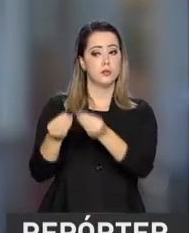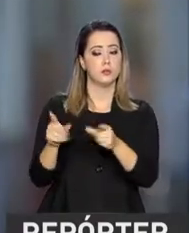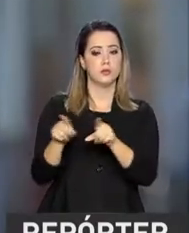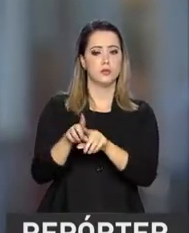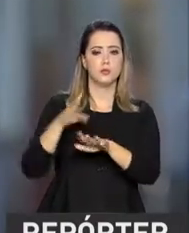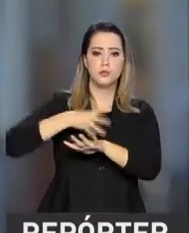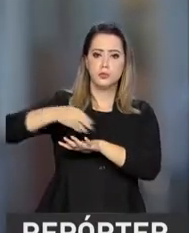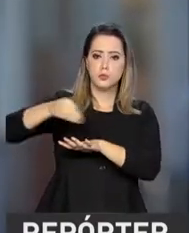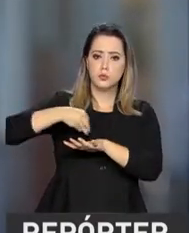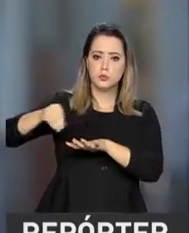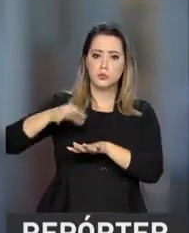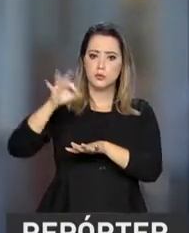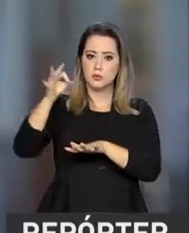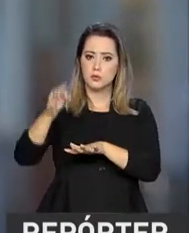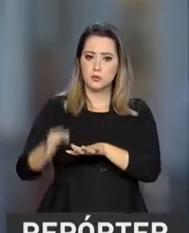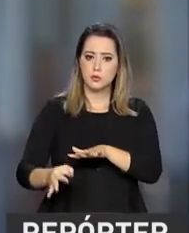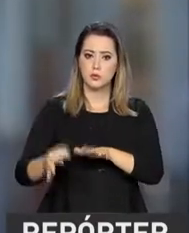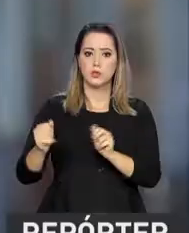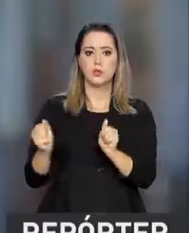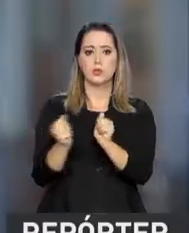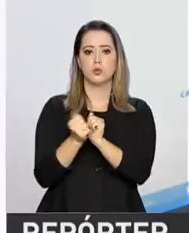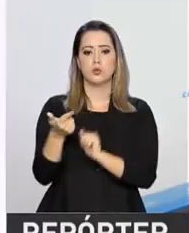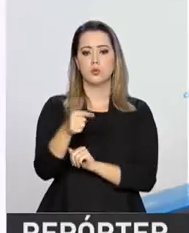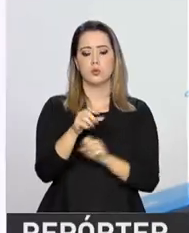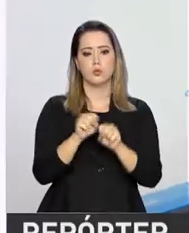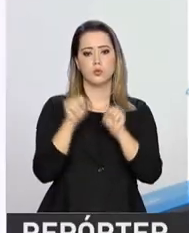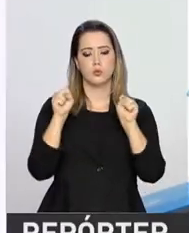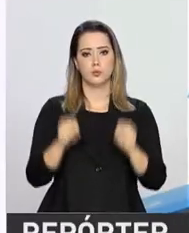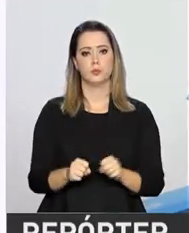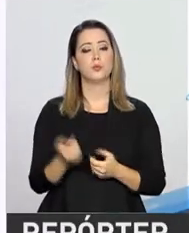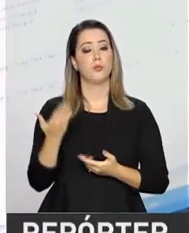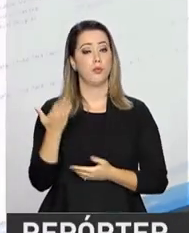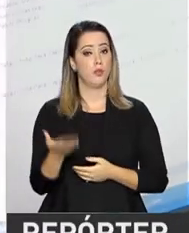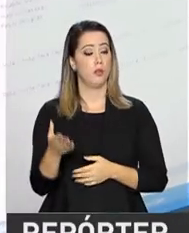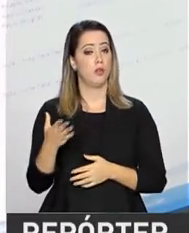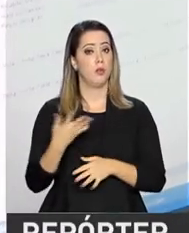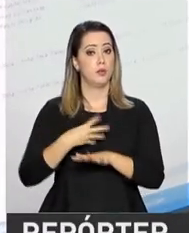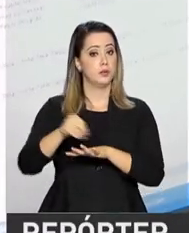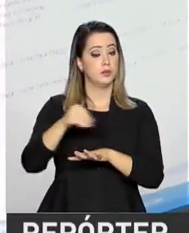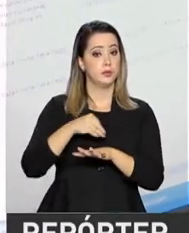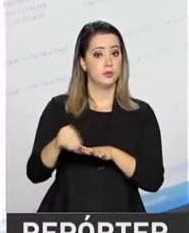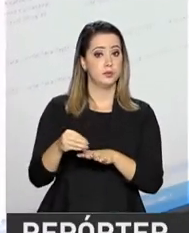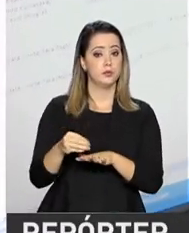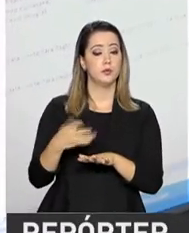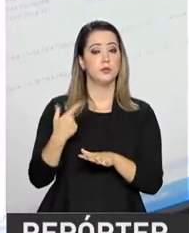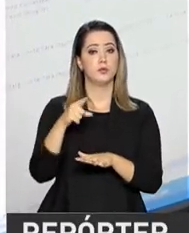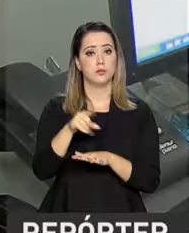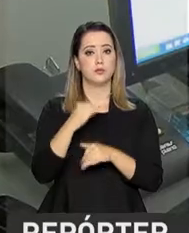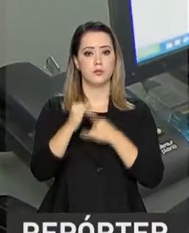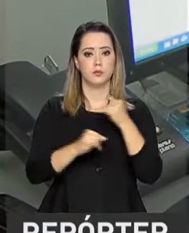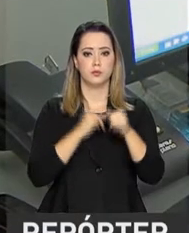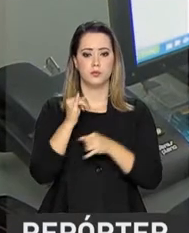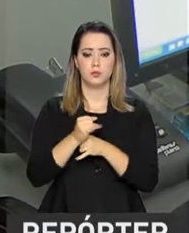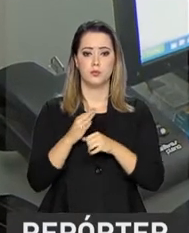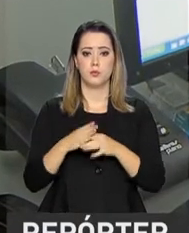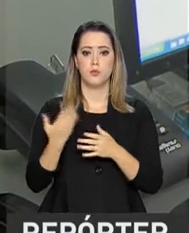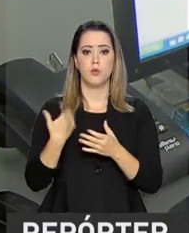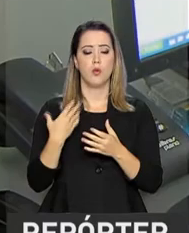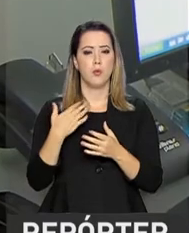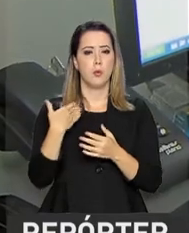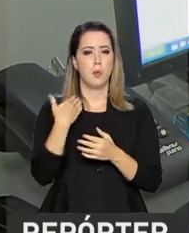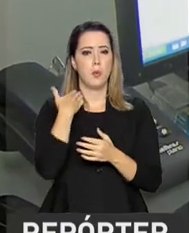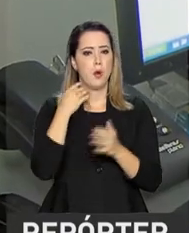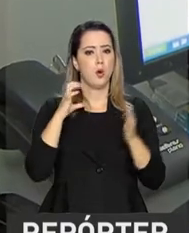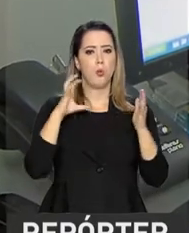essas informações estão corretas com os demais sistemas as informações para o e social serão enviadas pela internet para um banco de dados